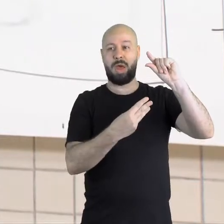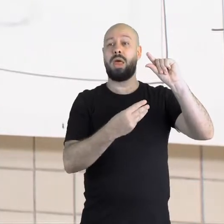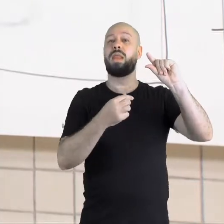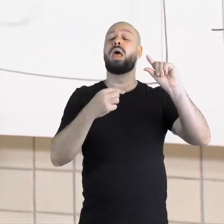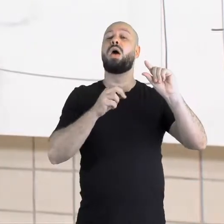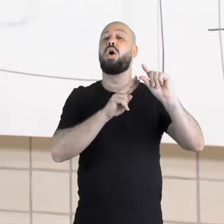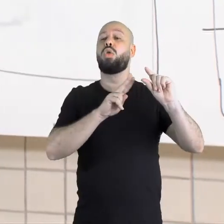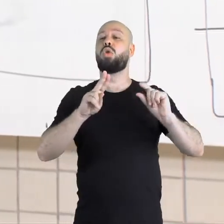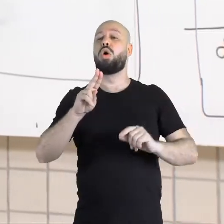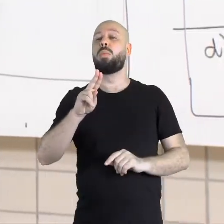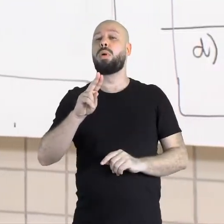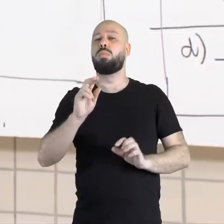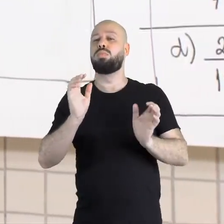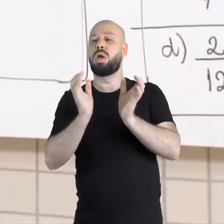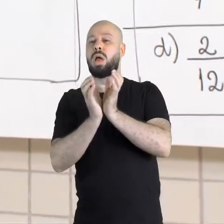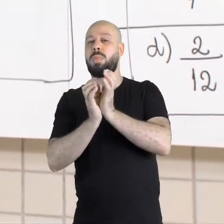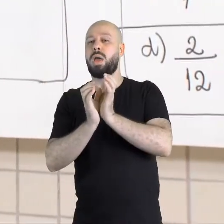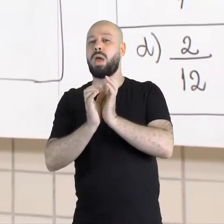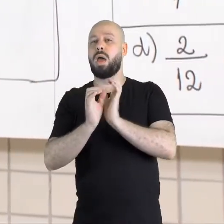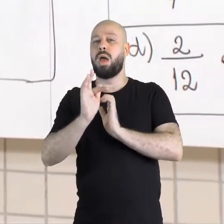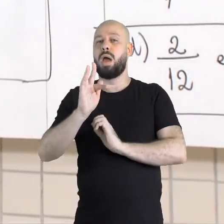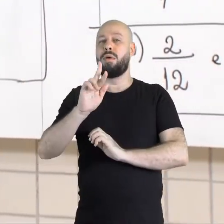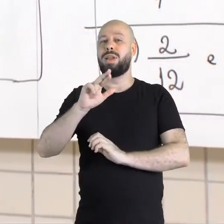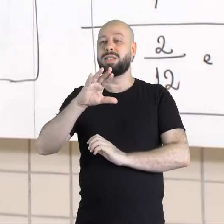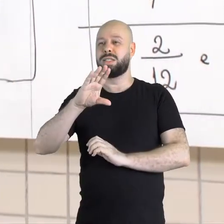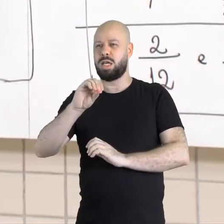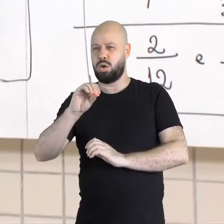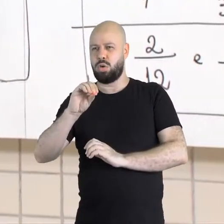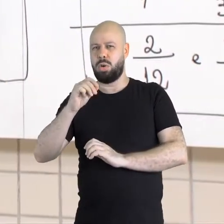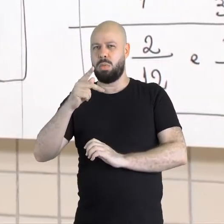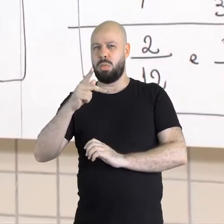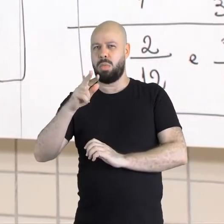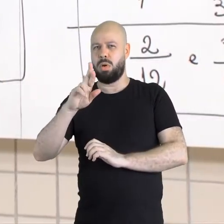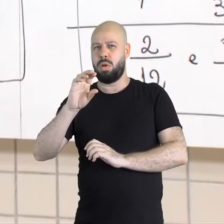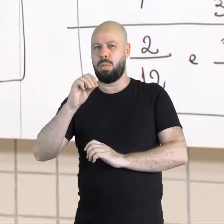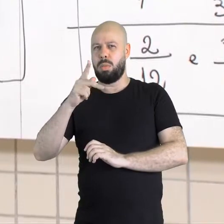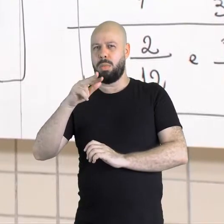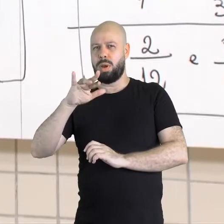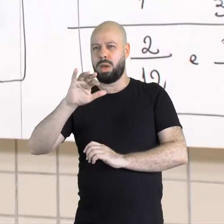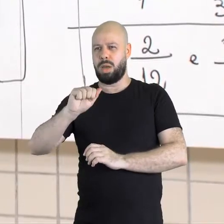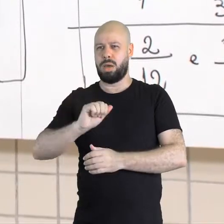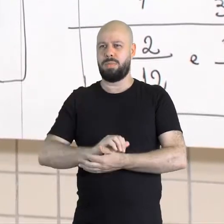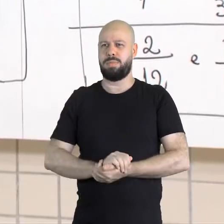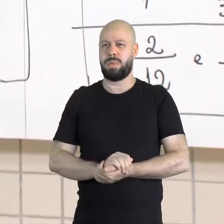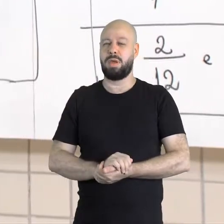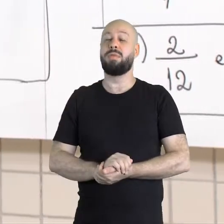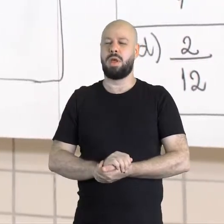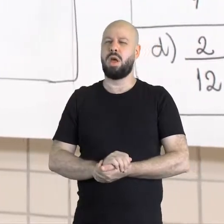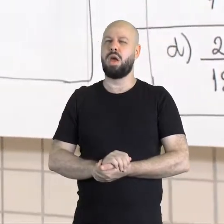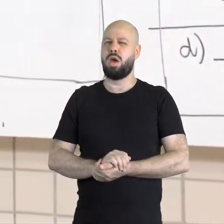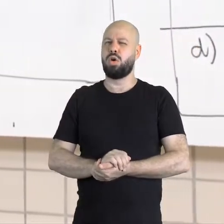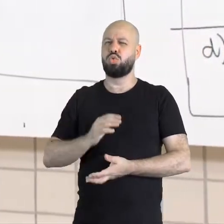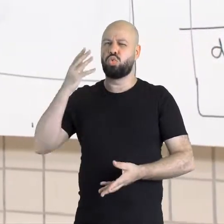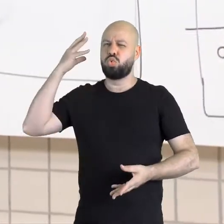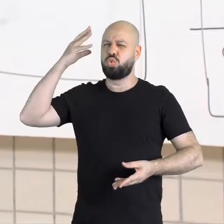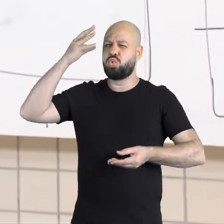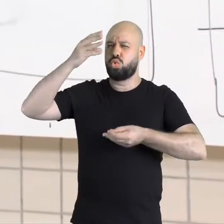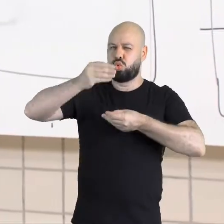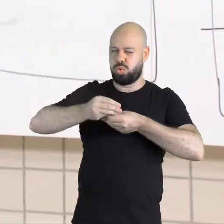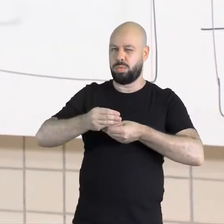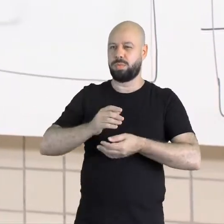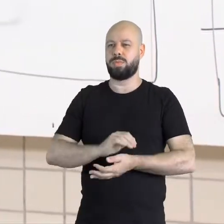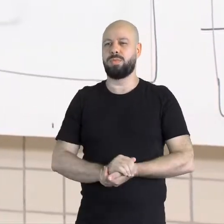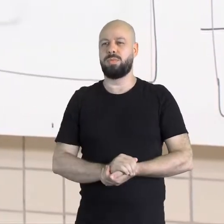é classificada por fração própria. Estou revisando com vocês, tá, turminha?